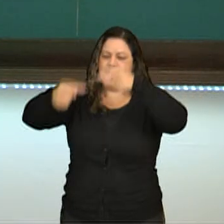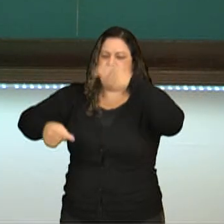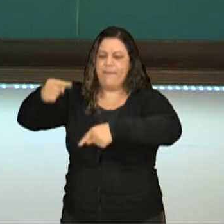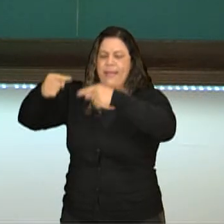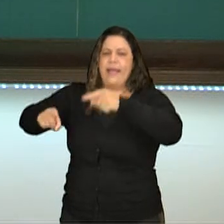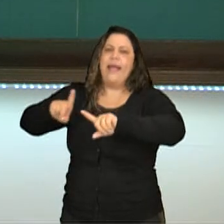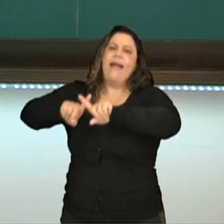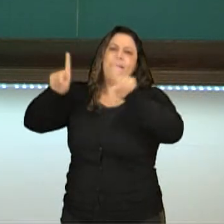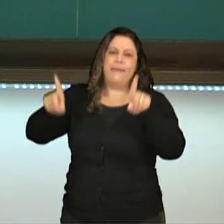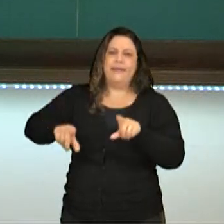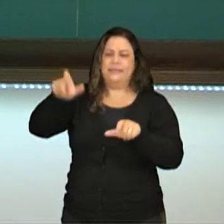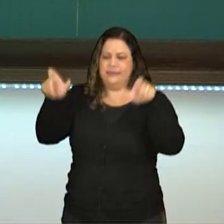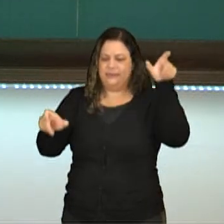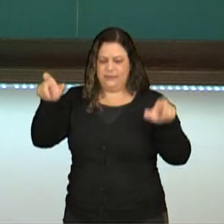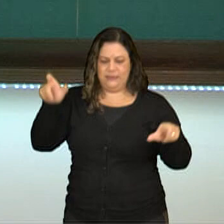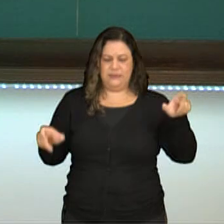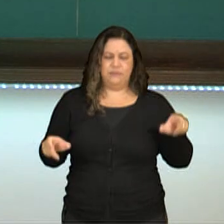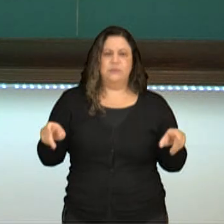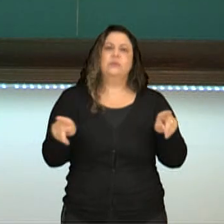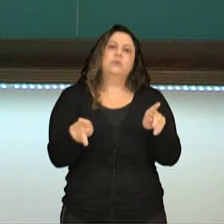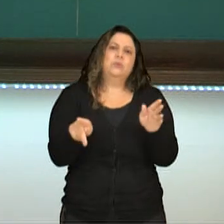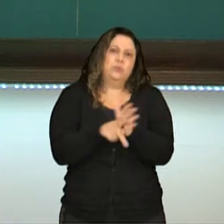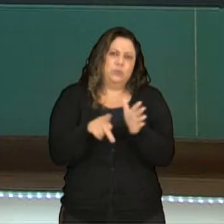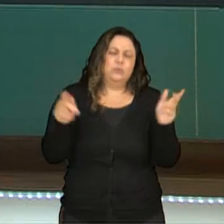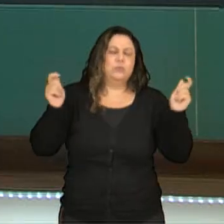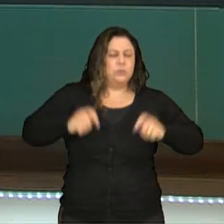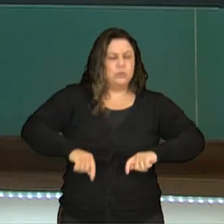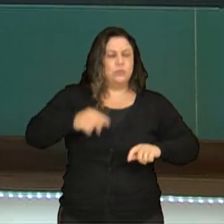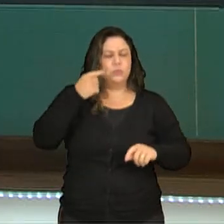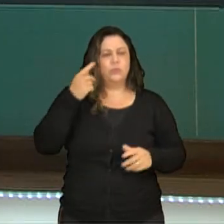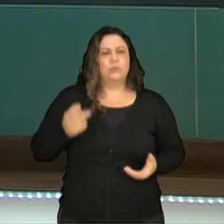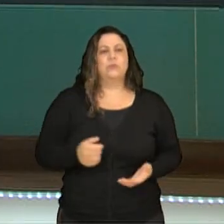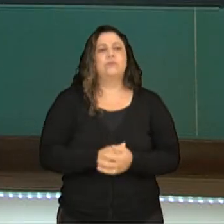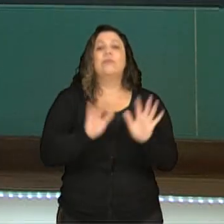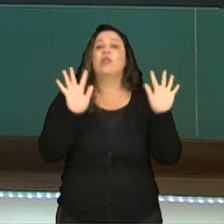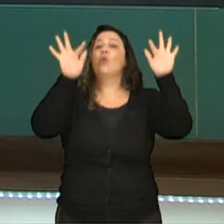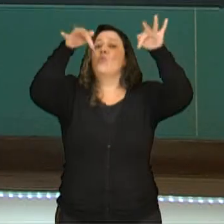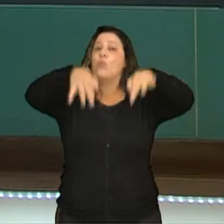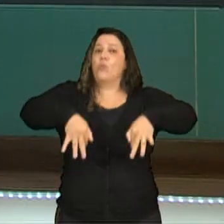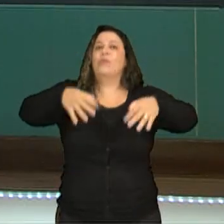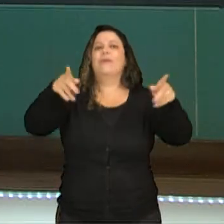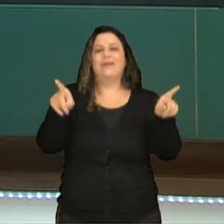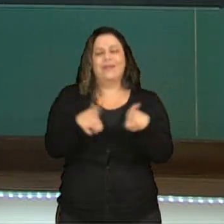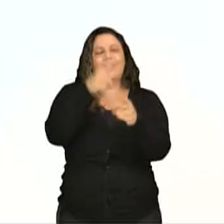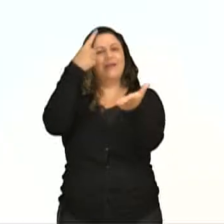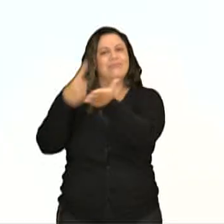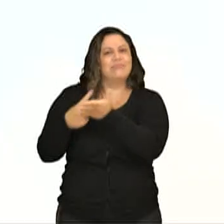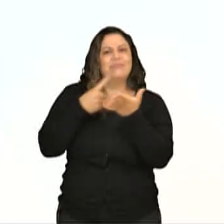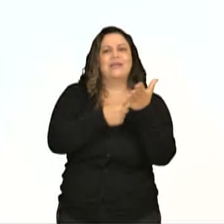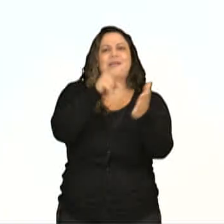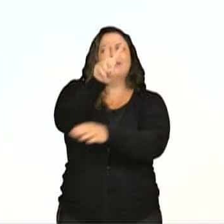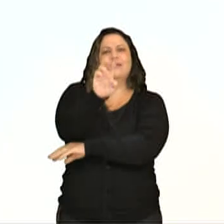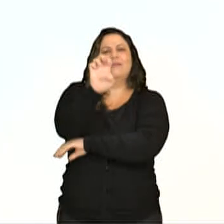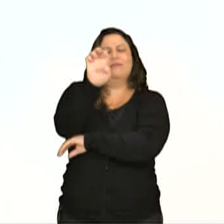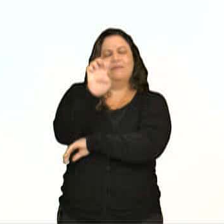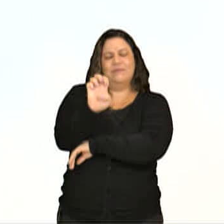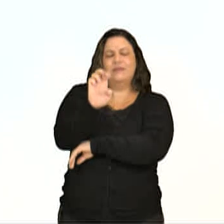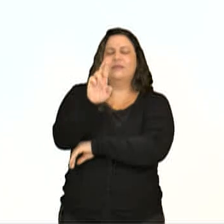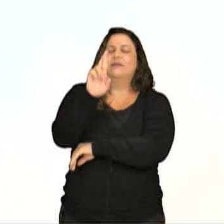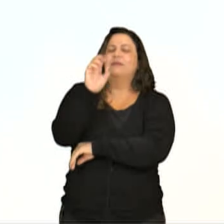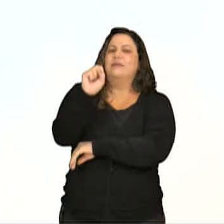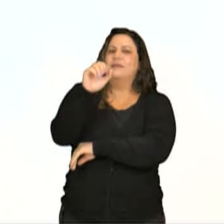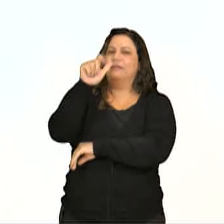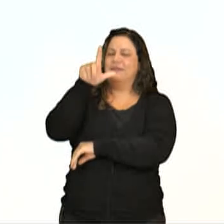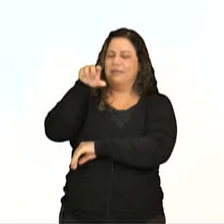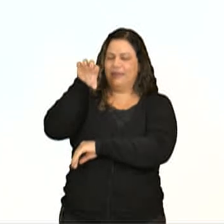civis atingidos. A Primeira Guerra Mundial, ao seu final, teve o Tratado de Versalhes. A guerra terminou com a vitória